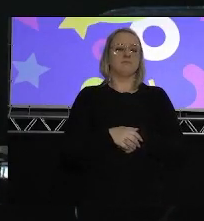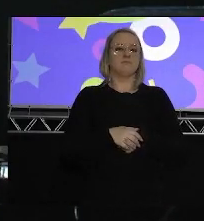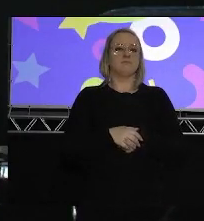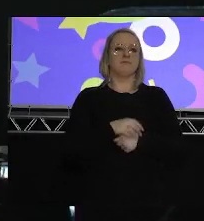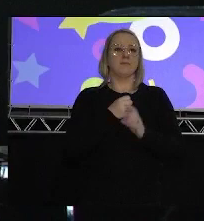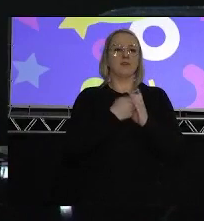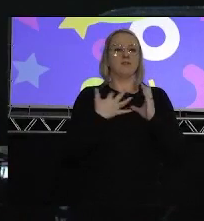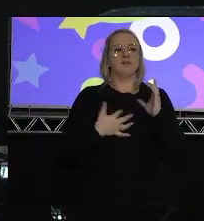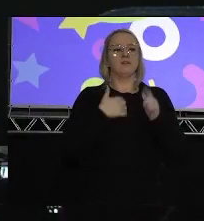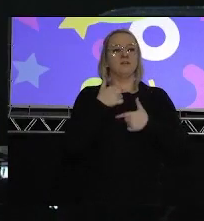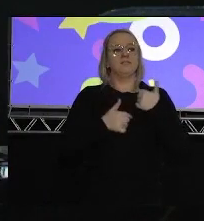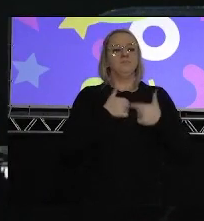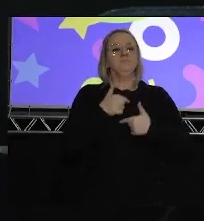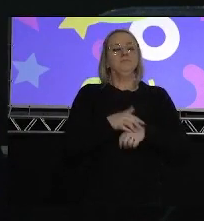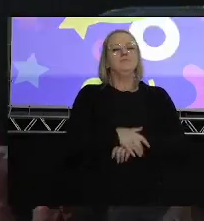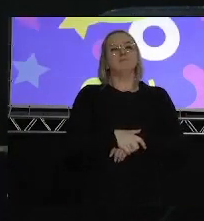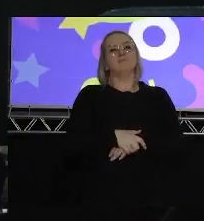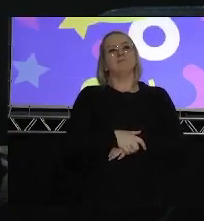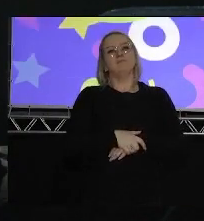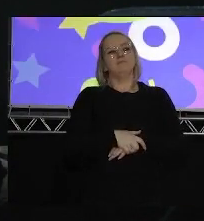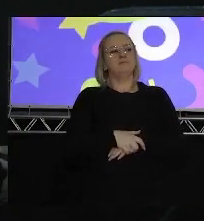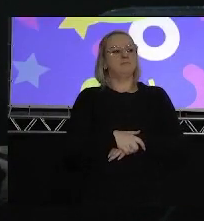de serviço, classe de serviço.